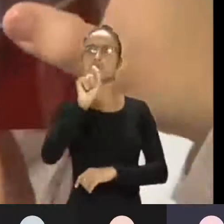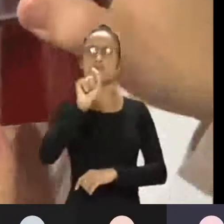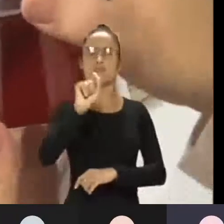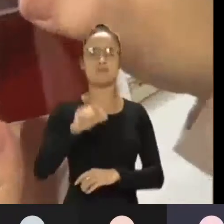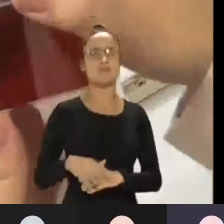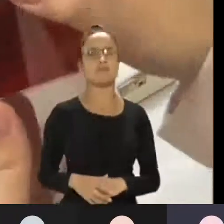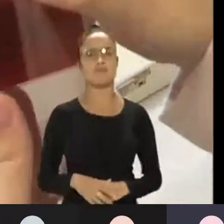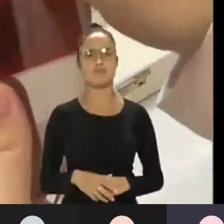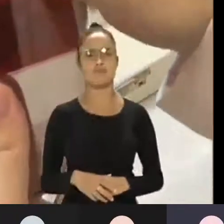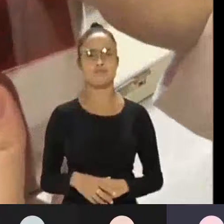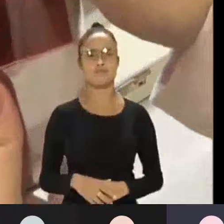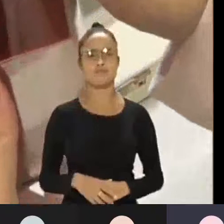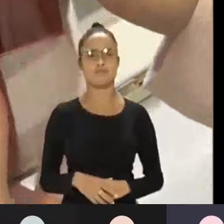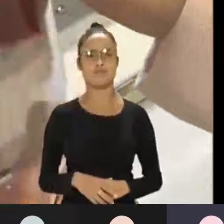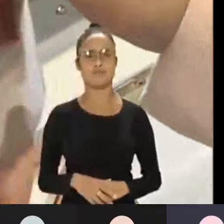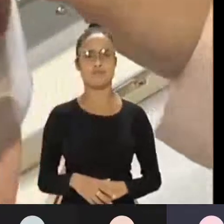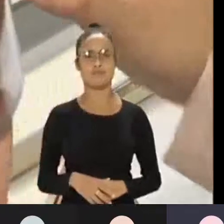de